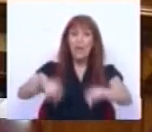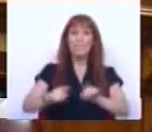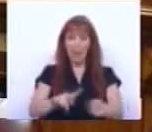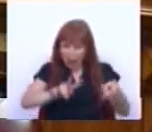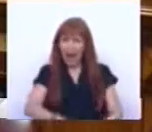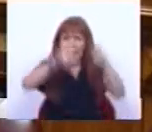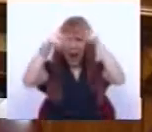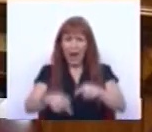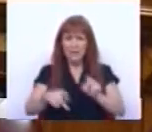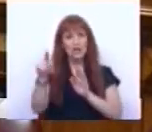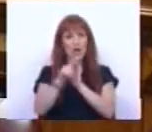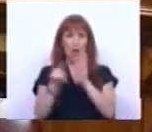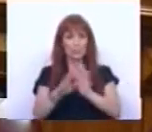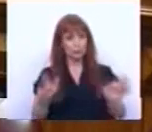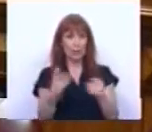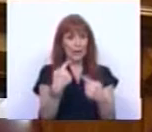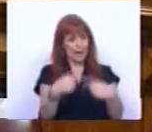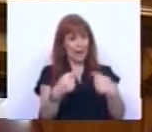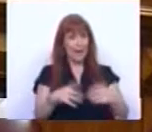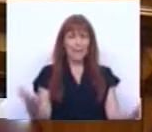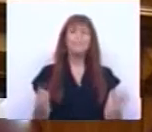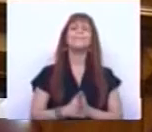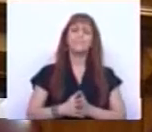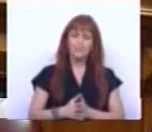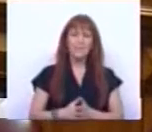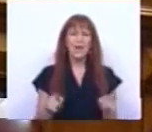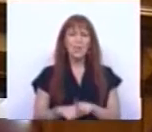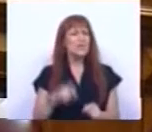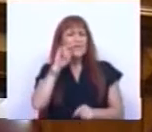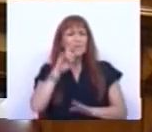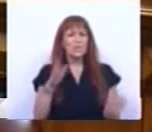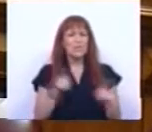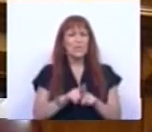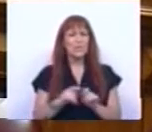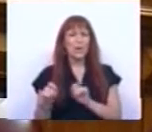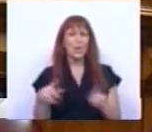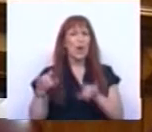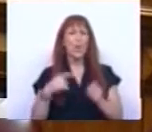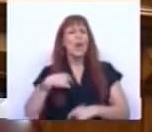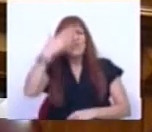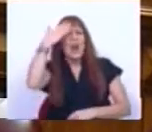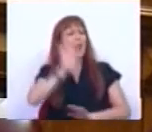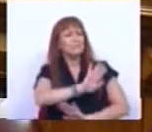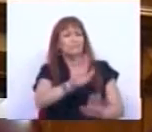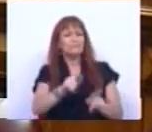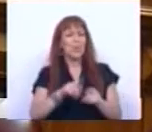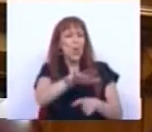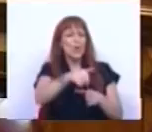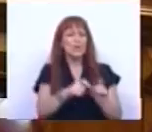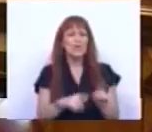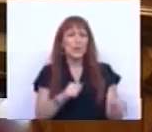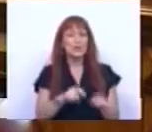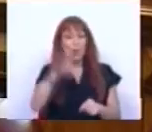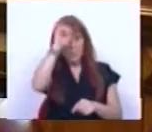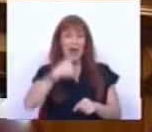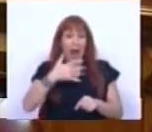de alterações a normas já existentes. E, portanto, sem pretendermos neste debate formular qualquer juízo de valor sobre o conteúdo das mexidas